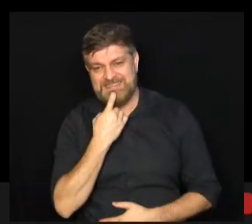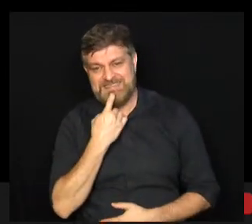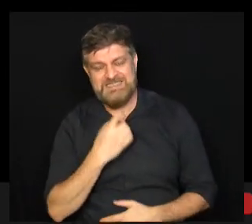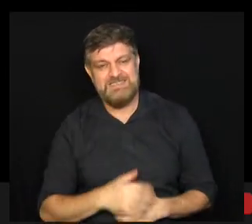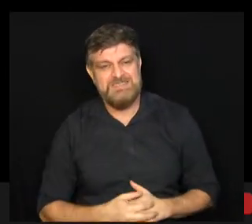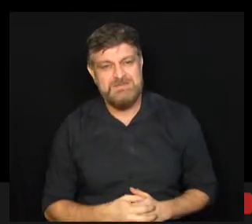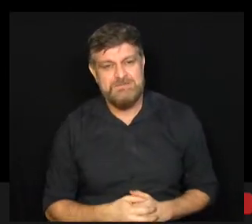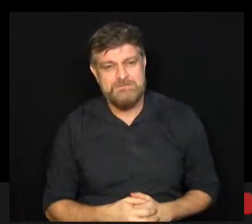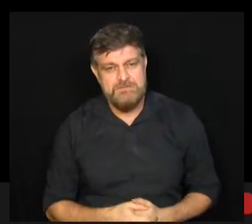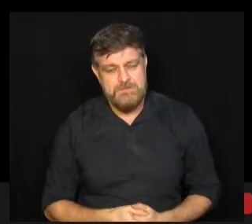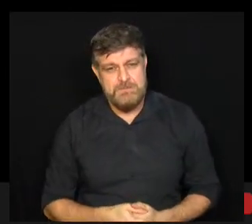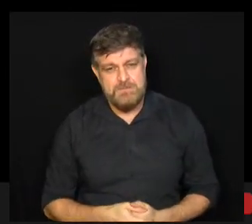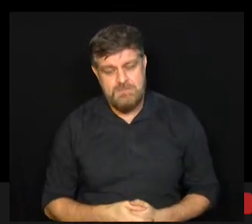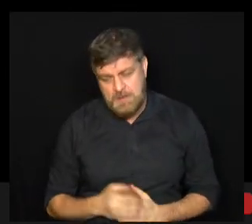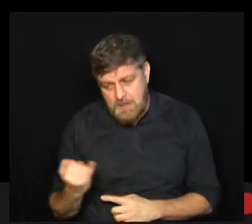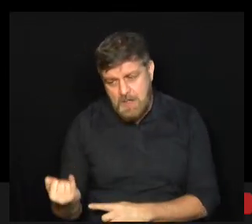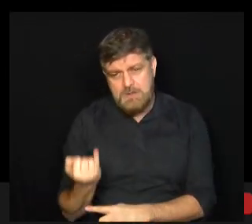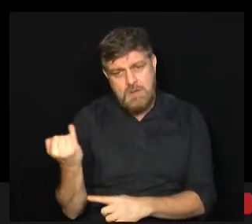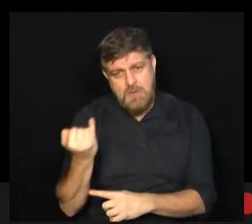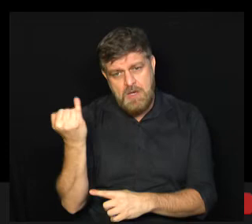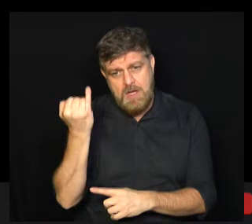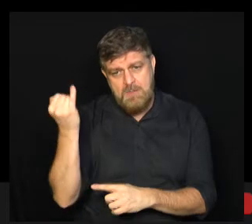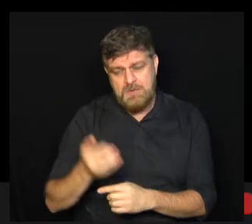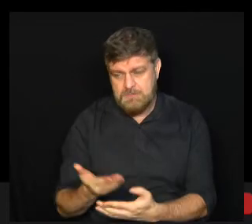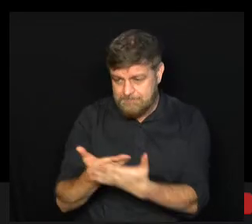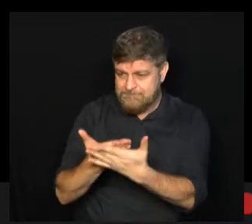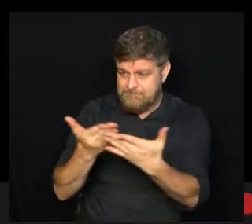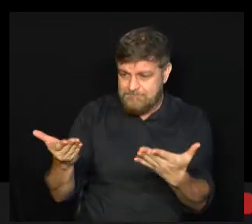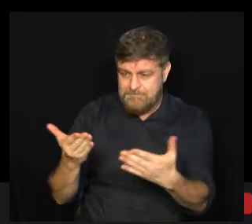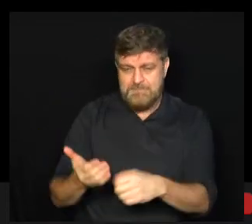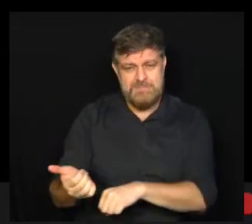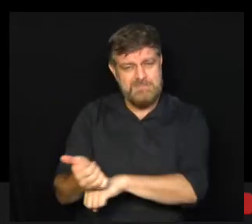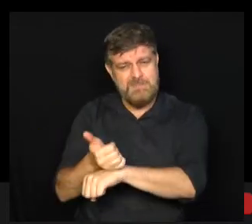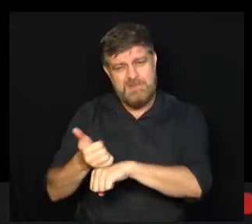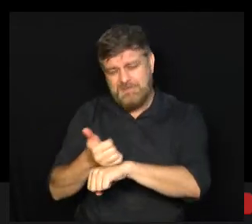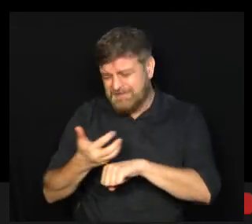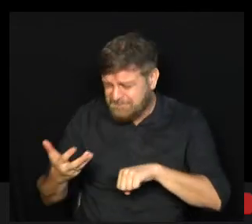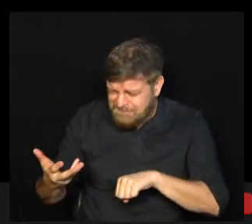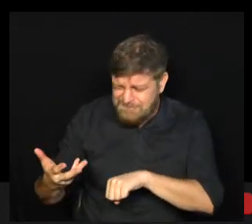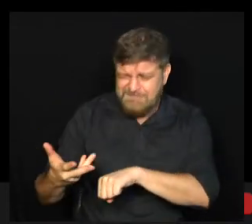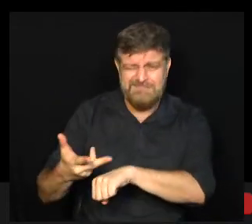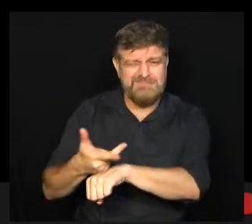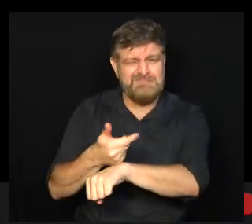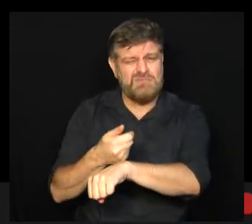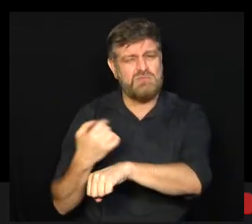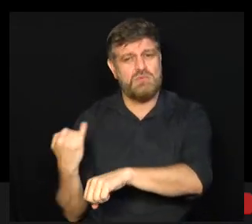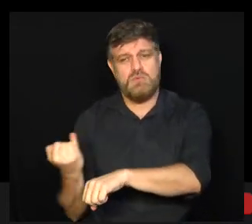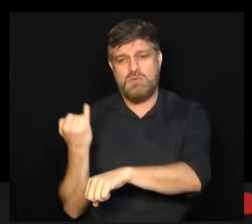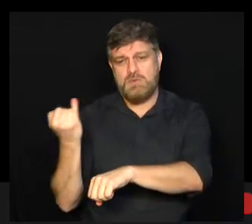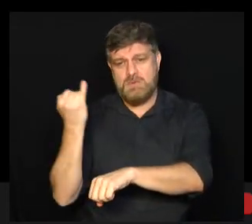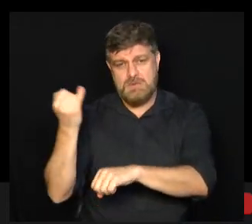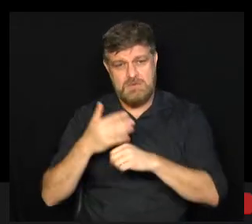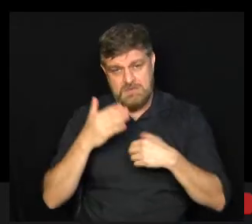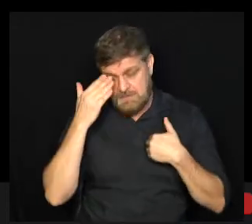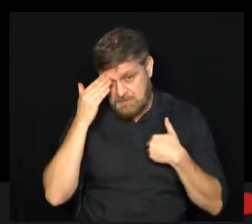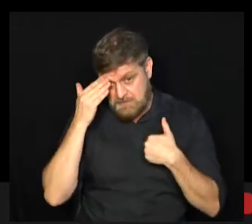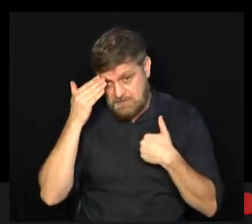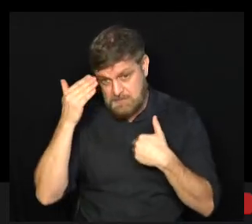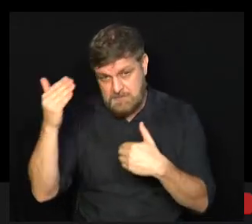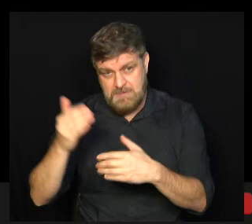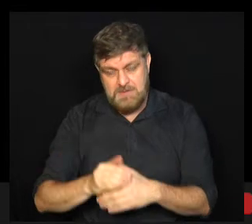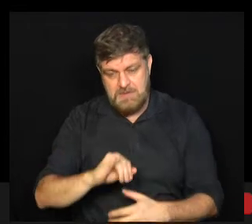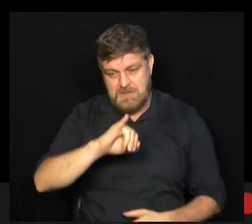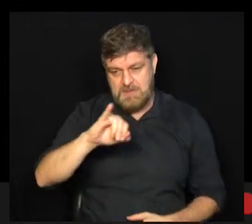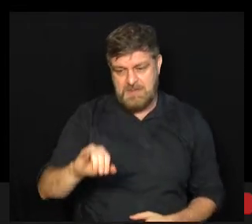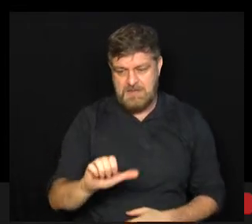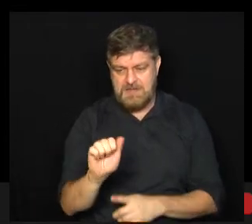né? Tal a importância que vocês têm, a nobreza da profissão de vocês. Muito obrigada, Jade.